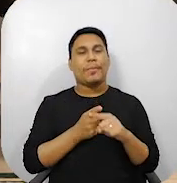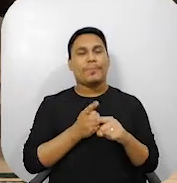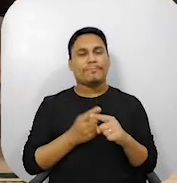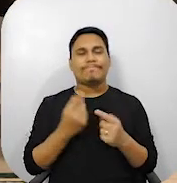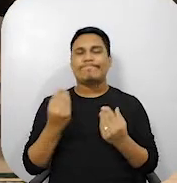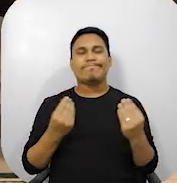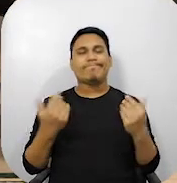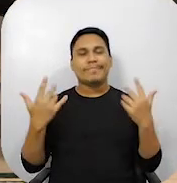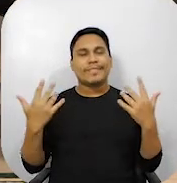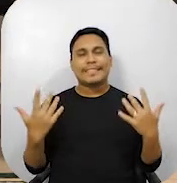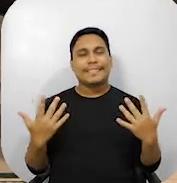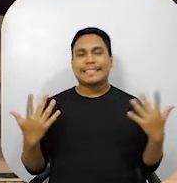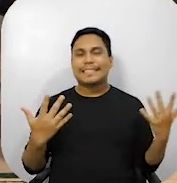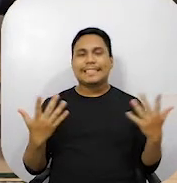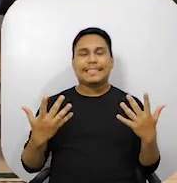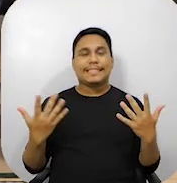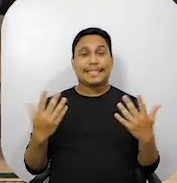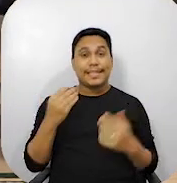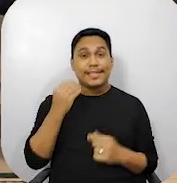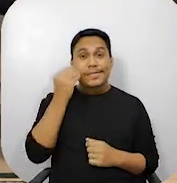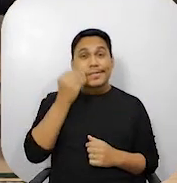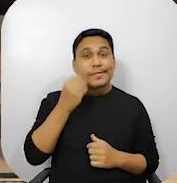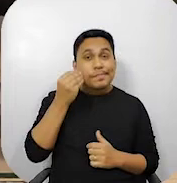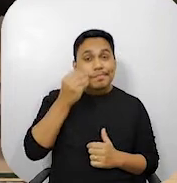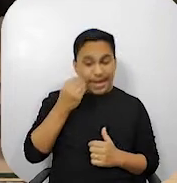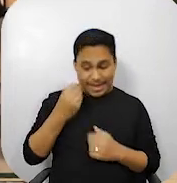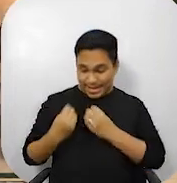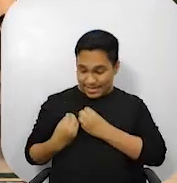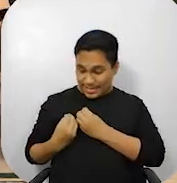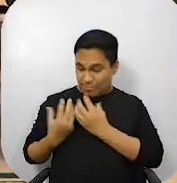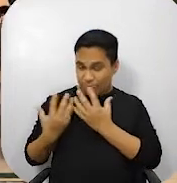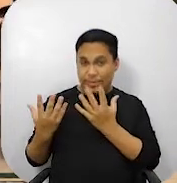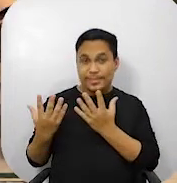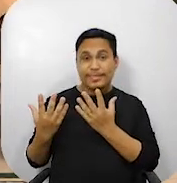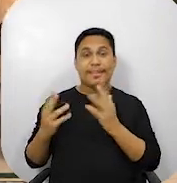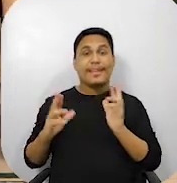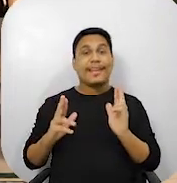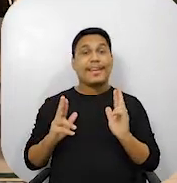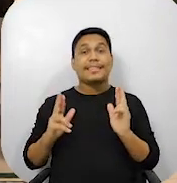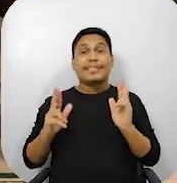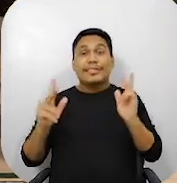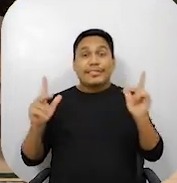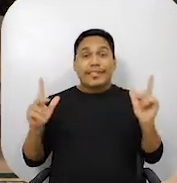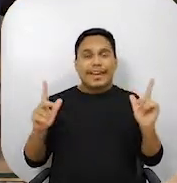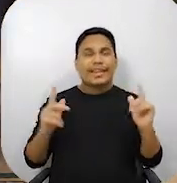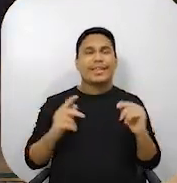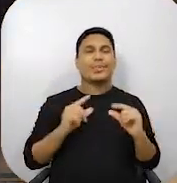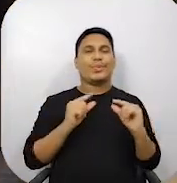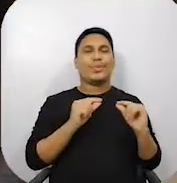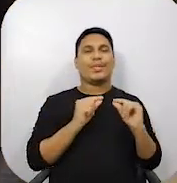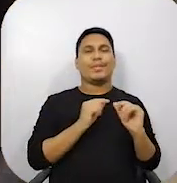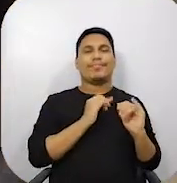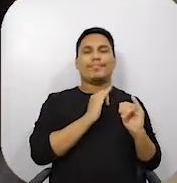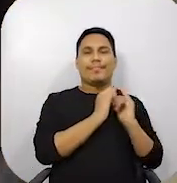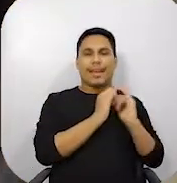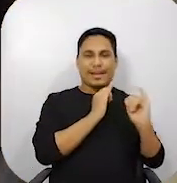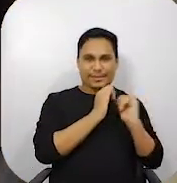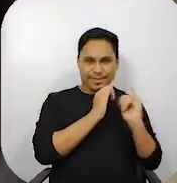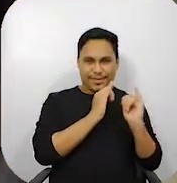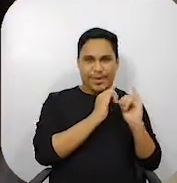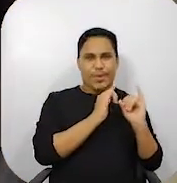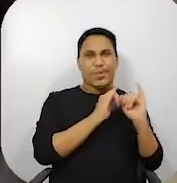a experiência da poesia é completamente diferente da narração né do do